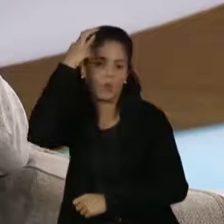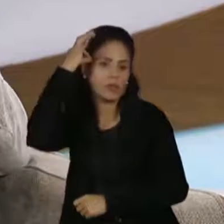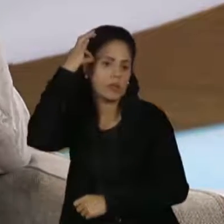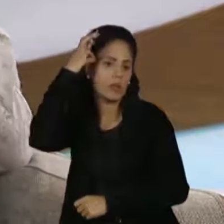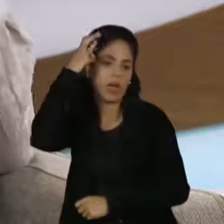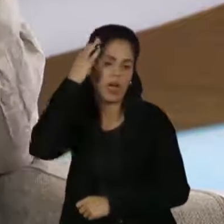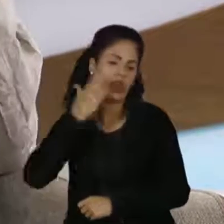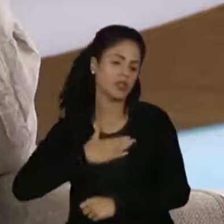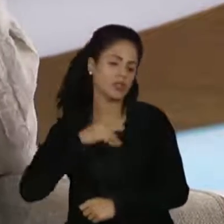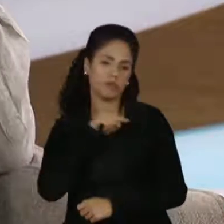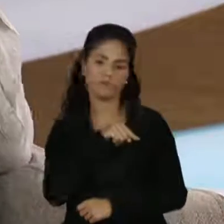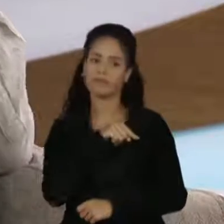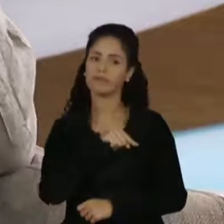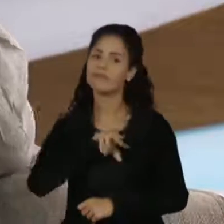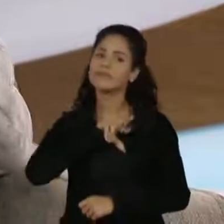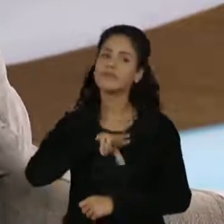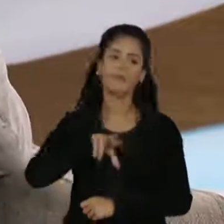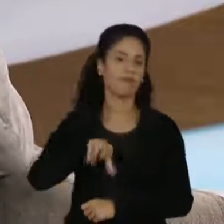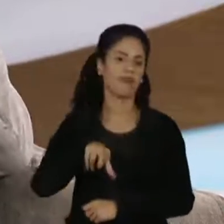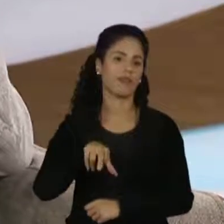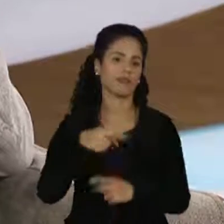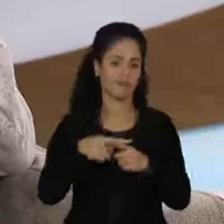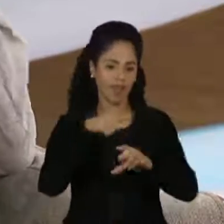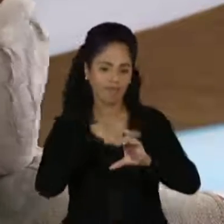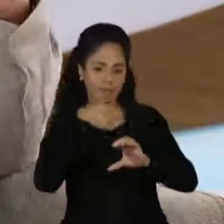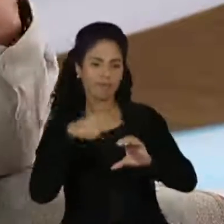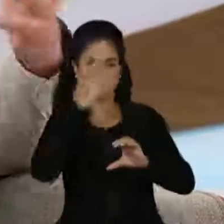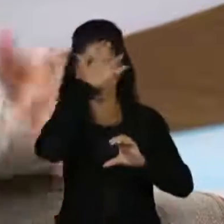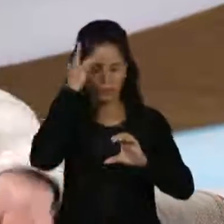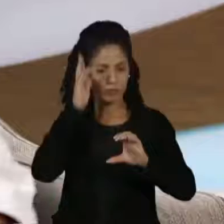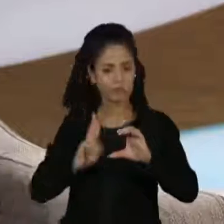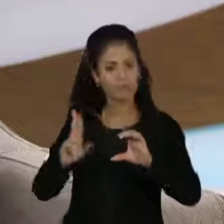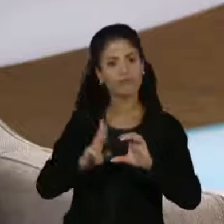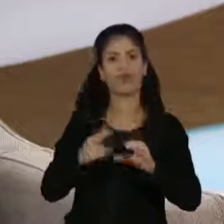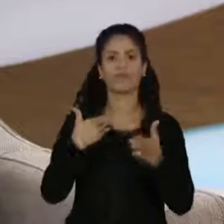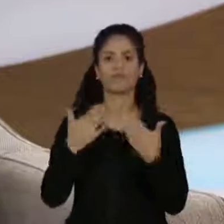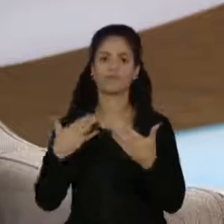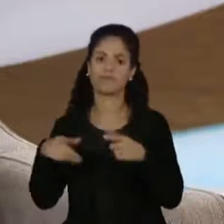que ela é. E é por isso que eu trago essa conversa nesse e em outros livros também.